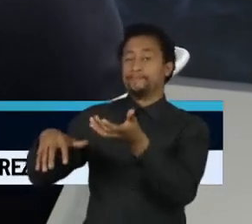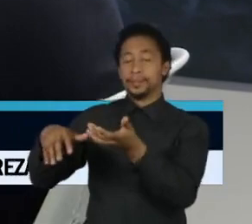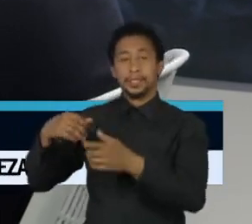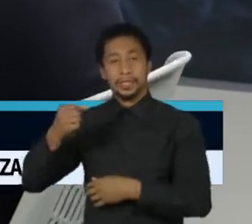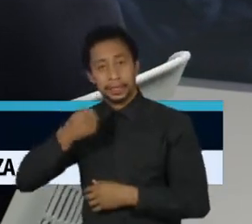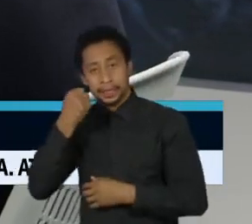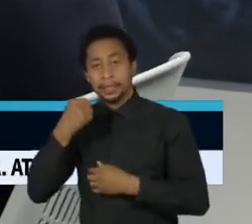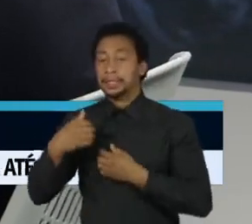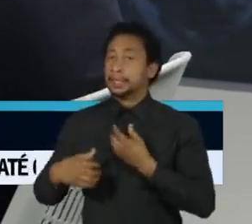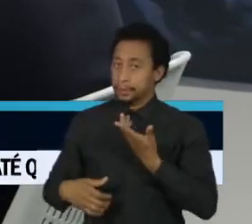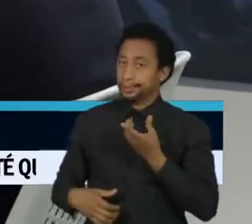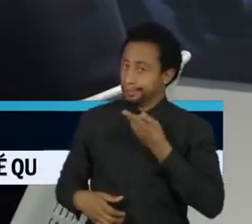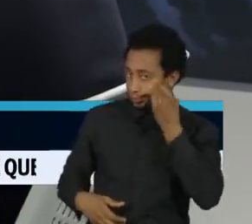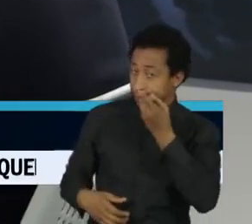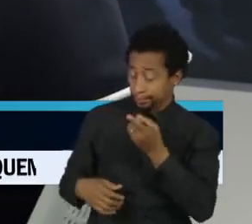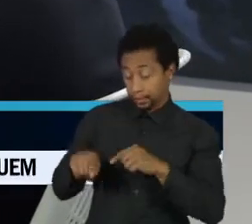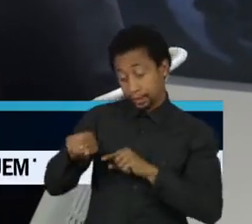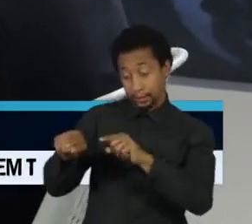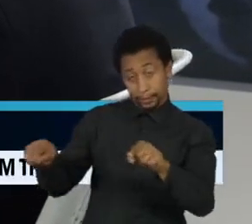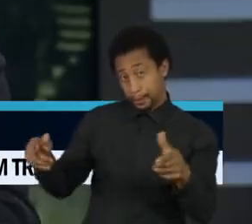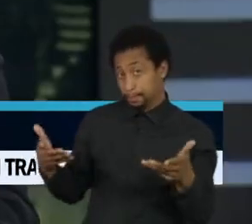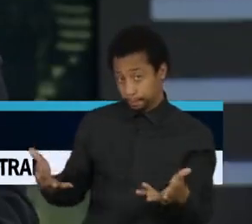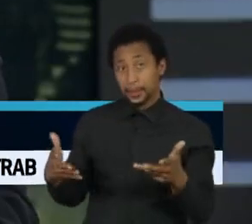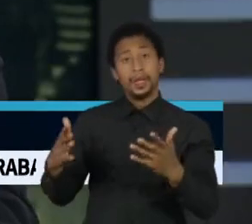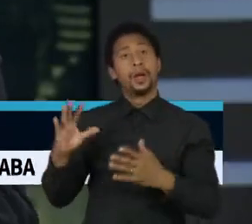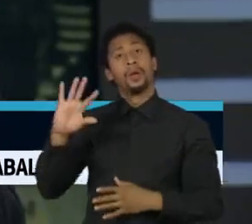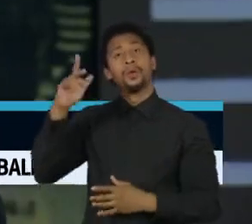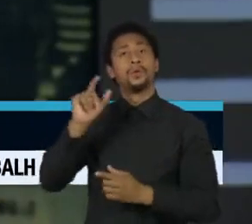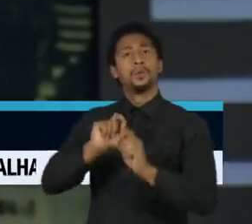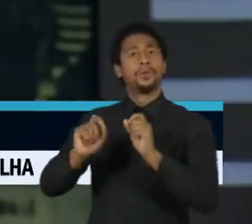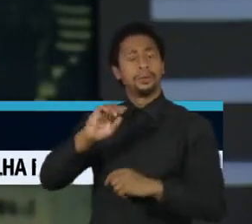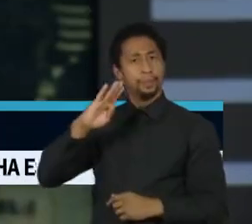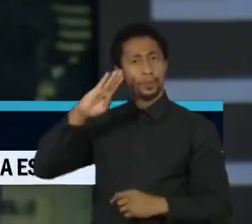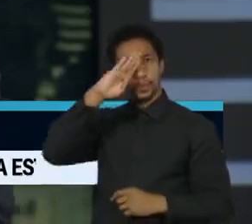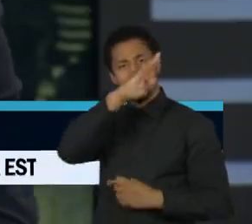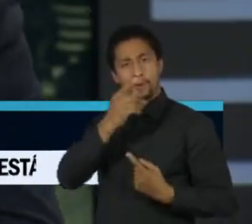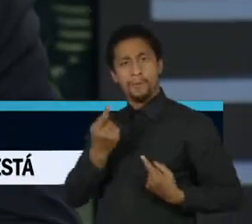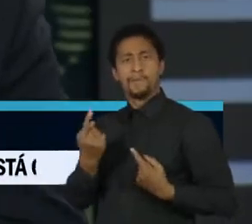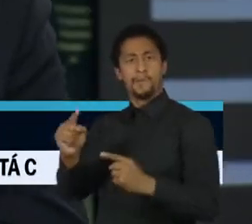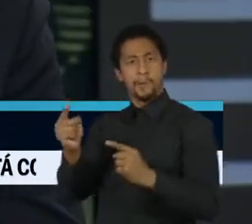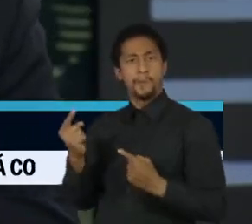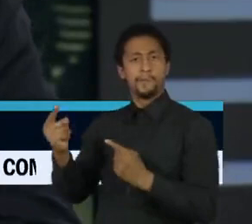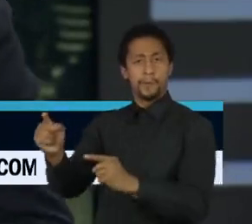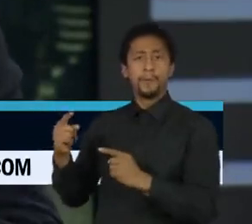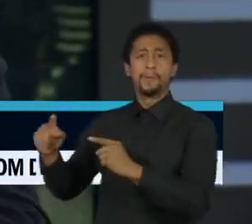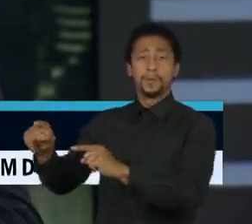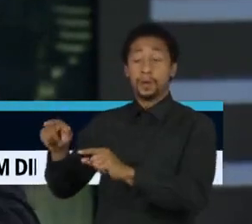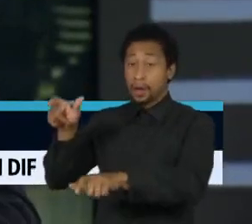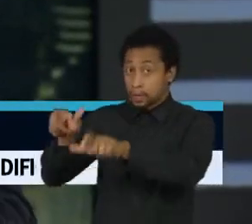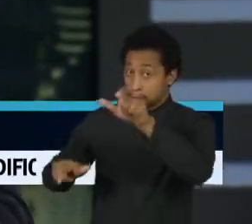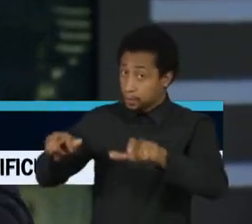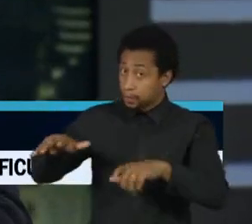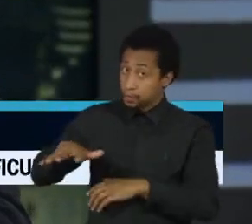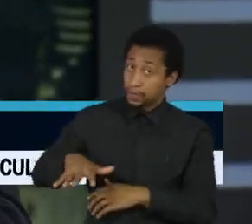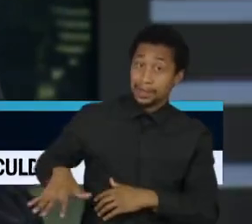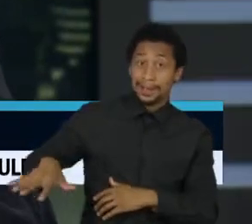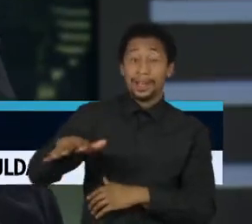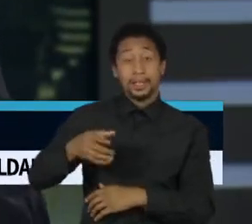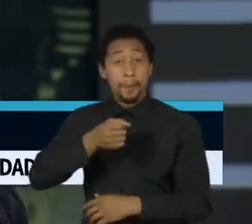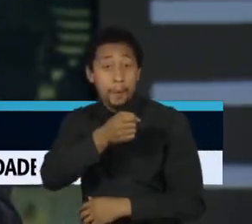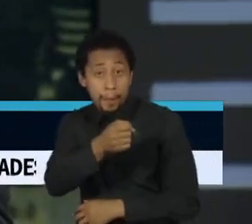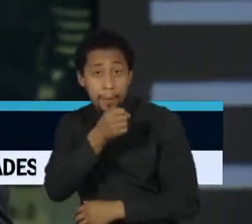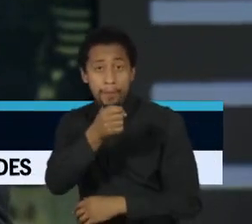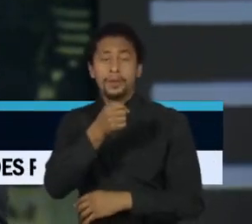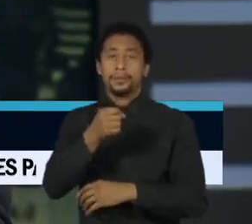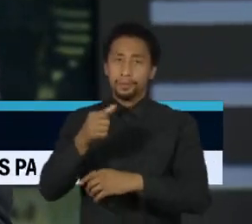em face desse ataque deliberado e evidente que tanto as pessoas da Imprensa os parlamentares quanto os